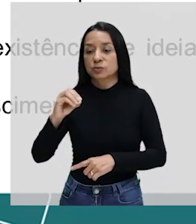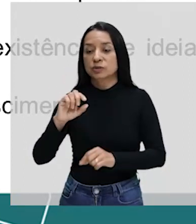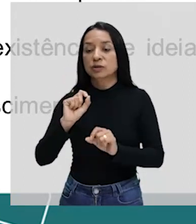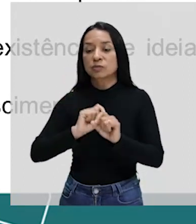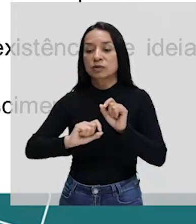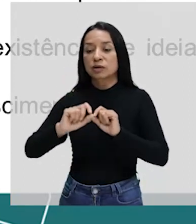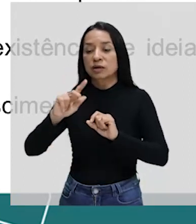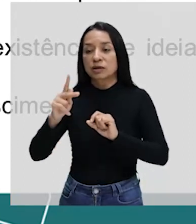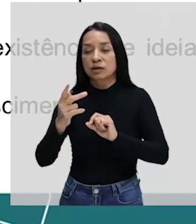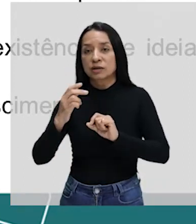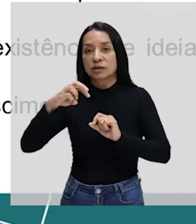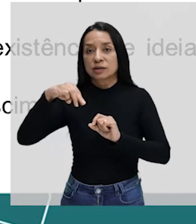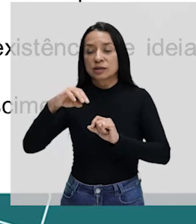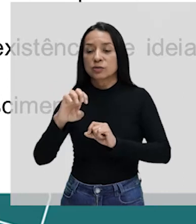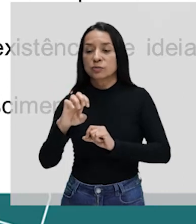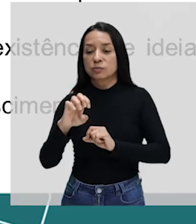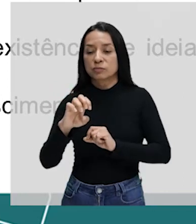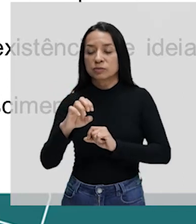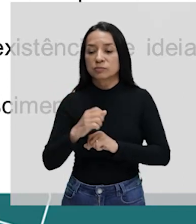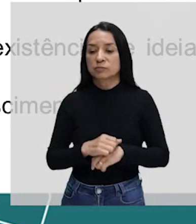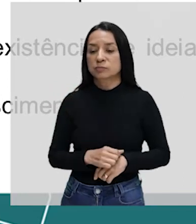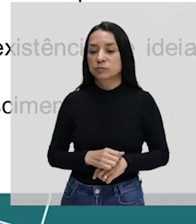são todos, né? O próprio Locke não é.